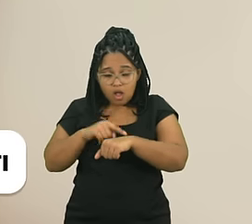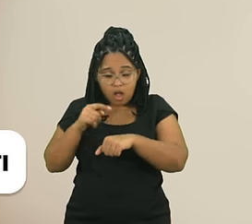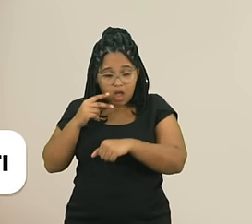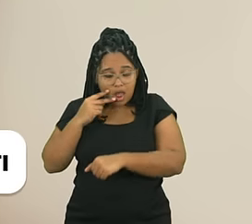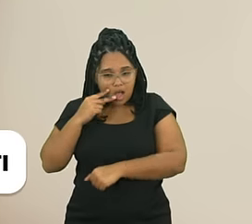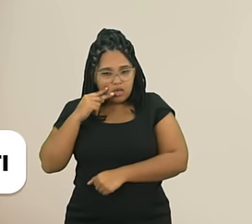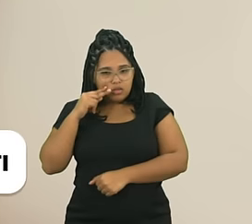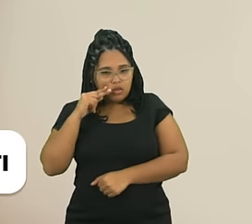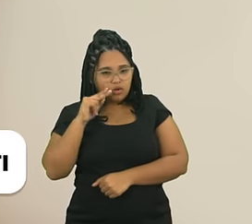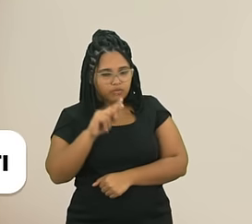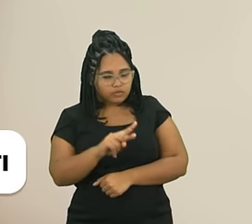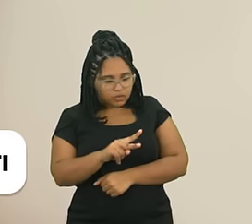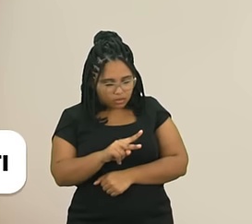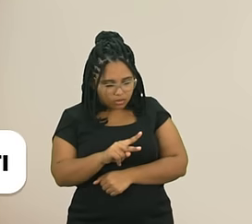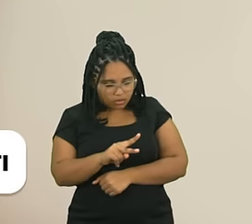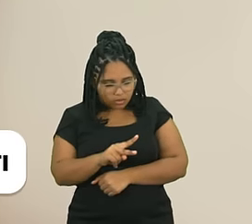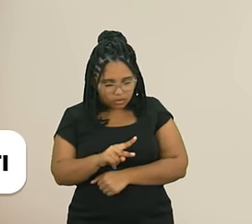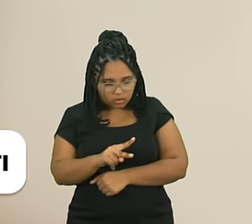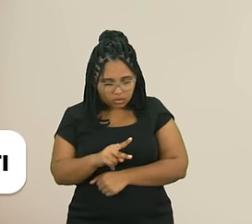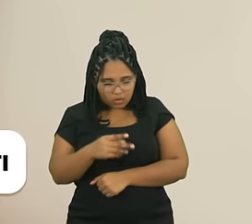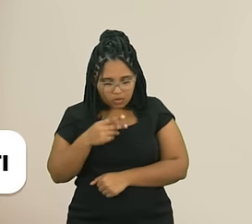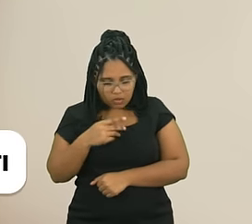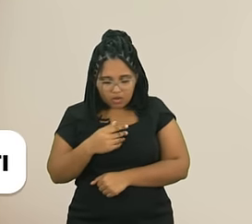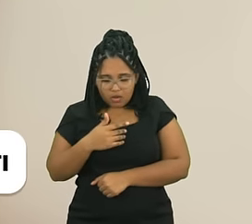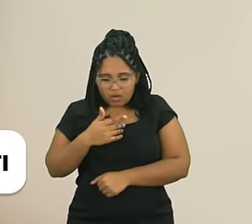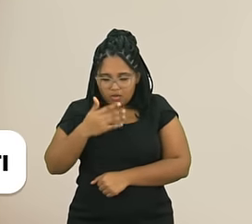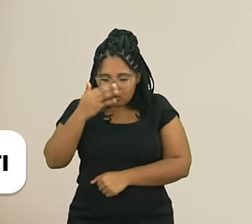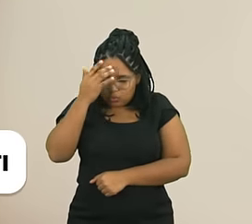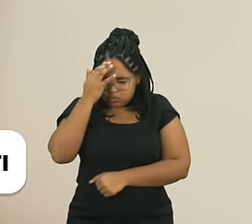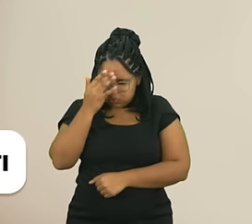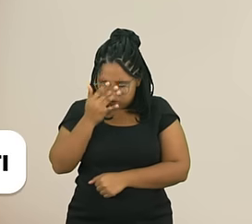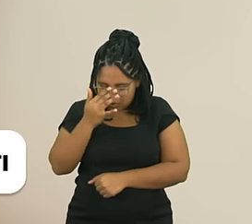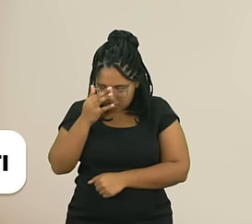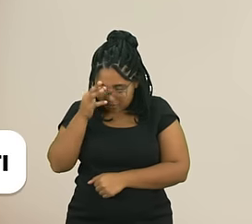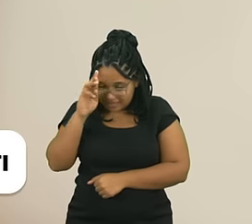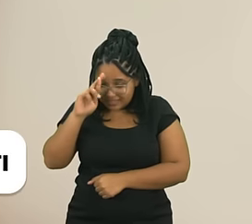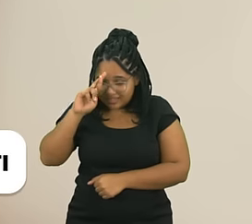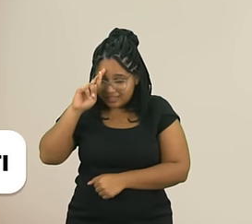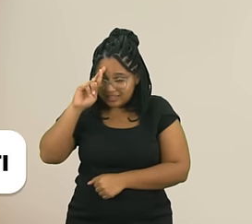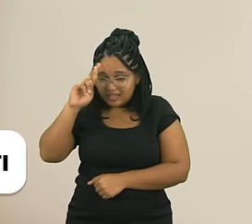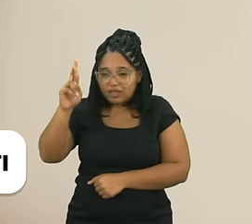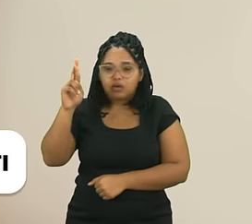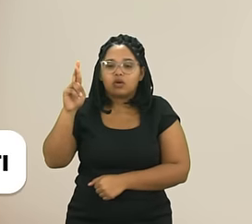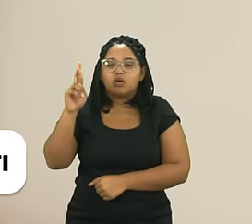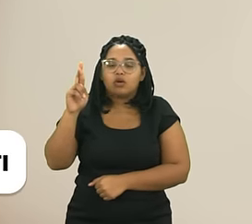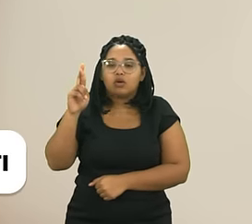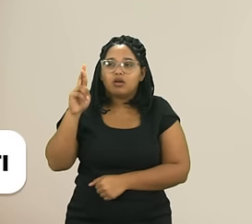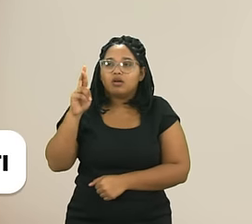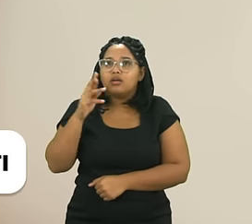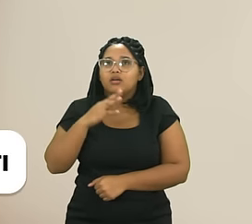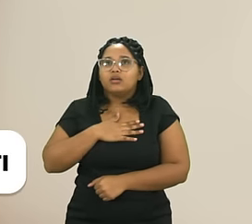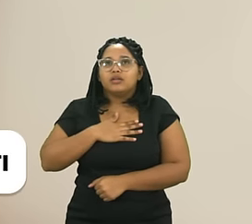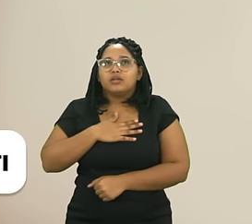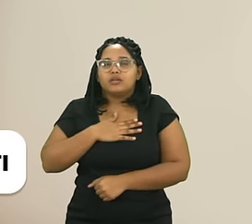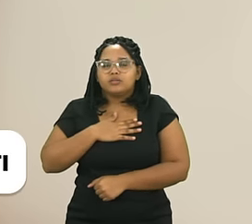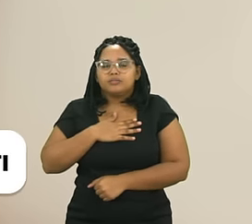cena, eu falei: Senhor, eu vou te louvar. E eu